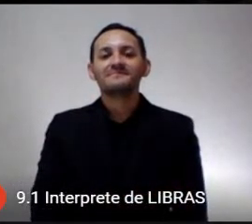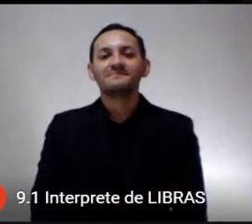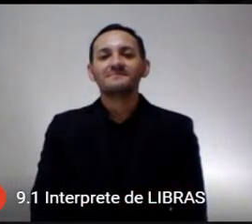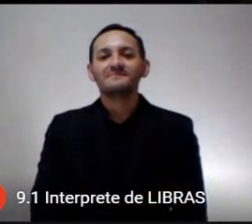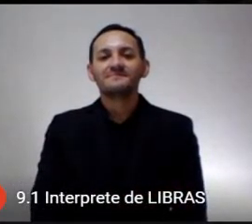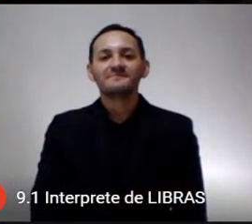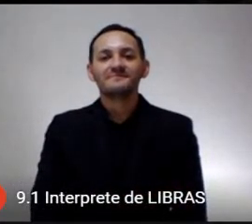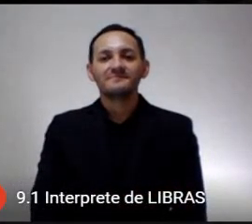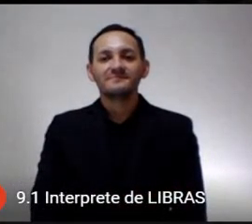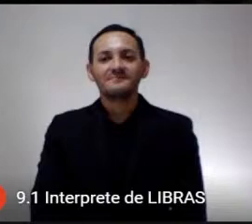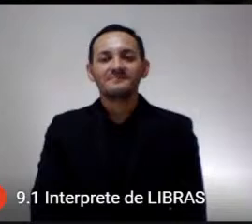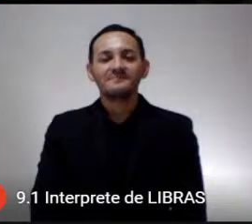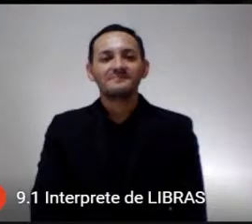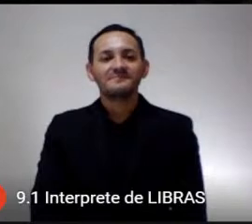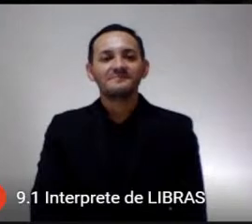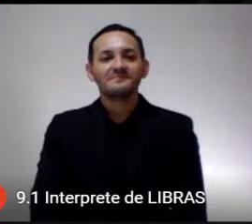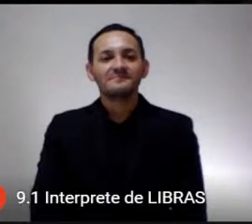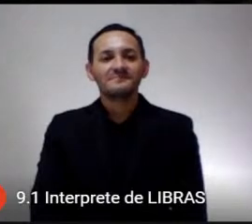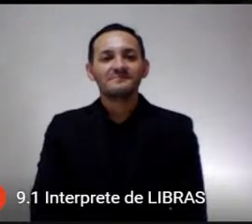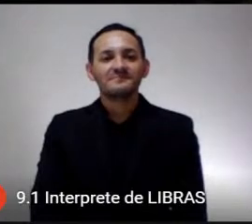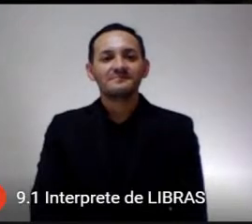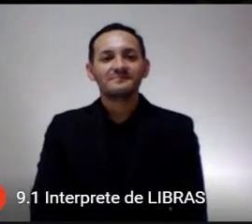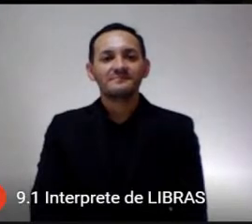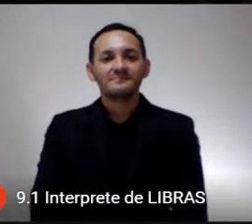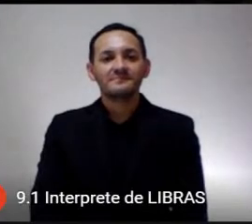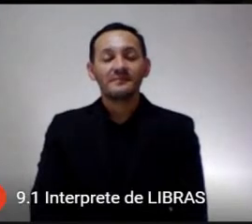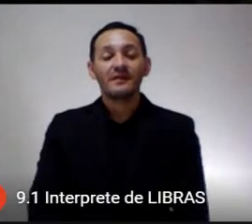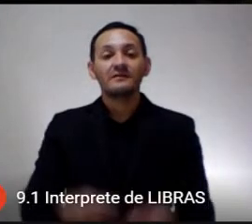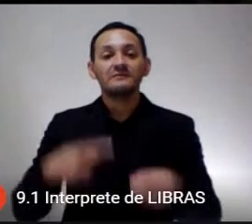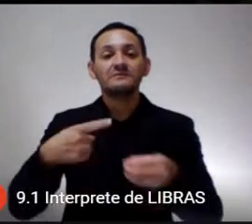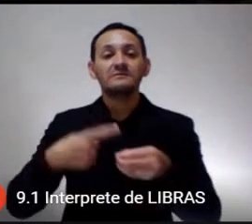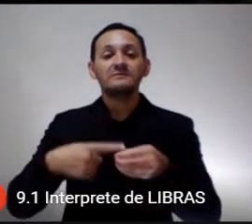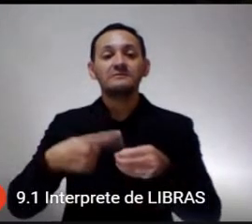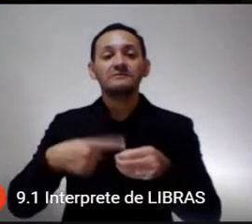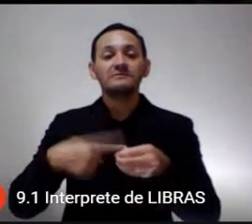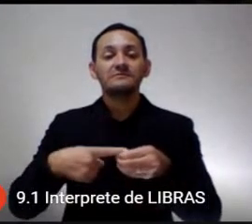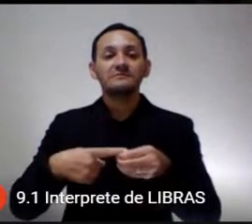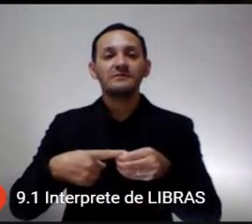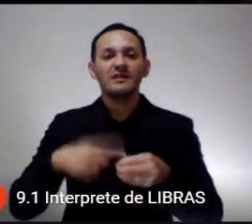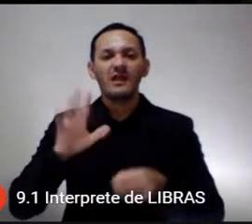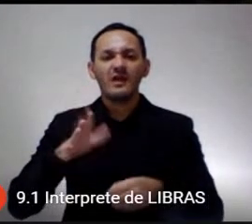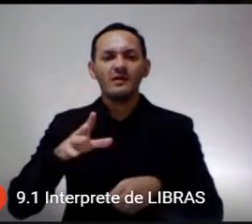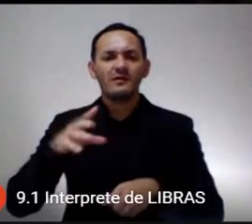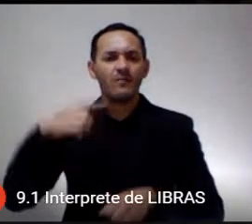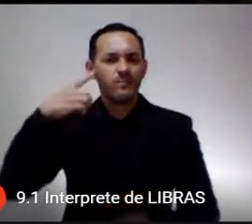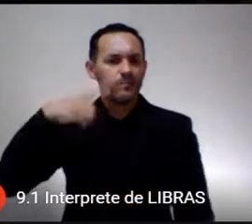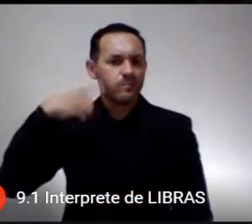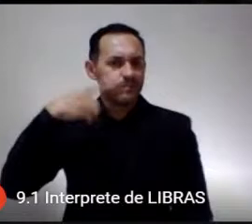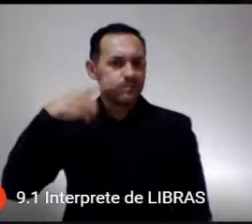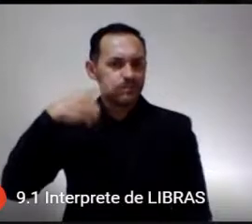que ele advoga como advogado do município, ele